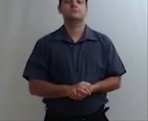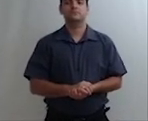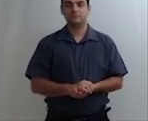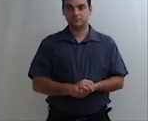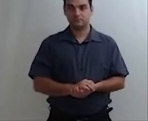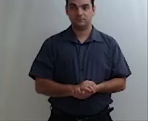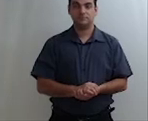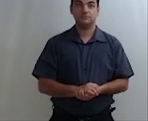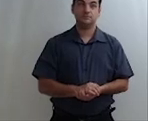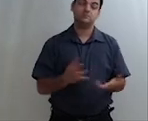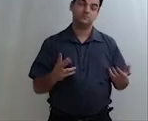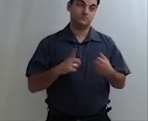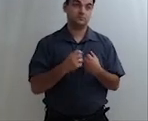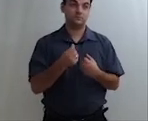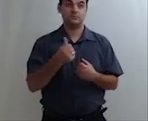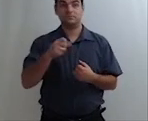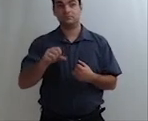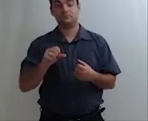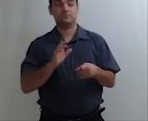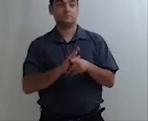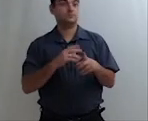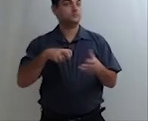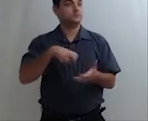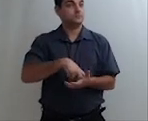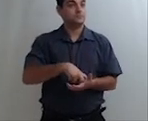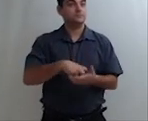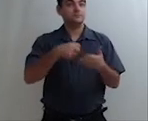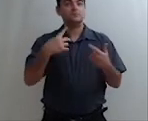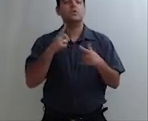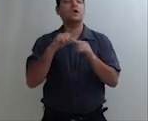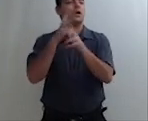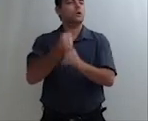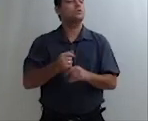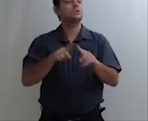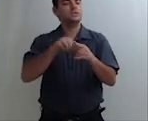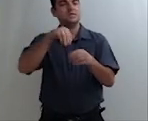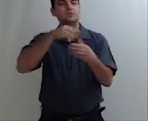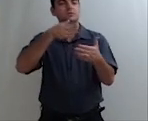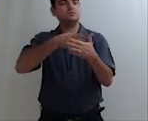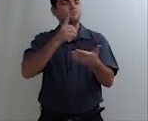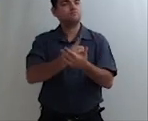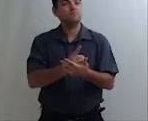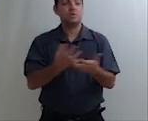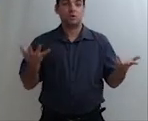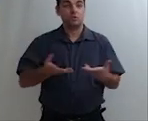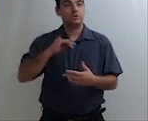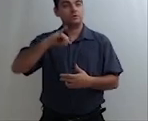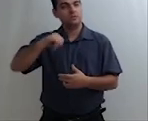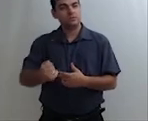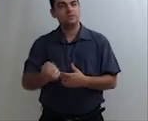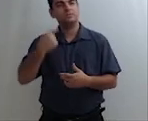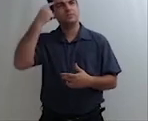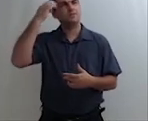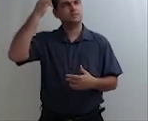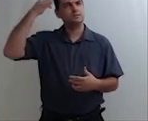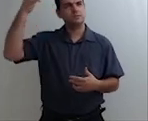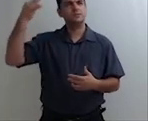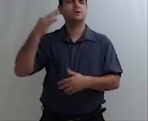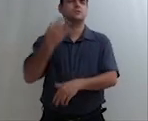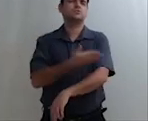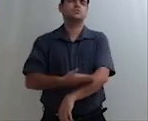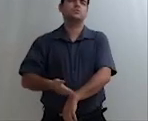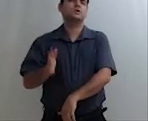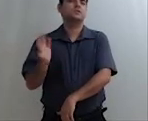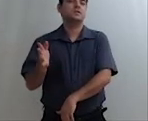quo artigo 619 do Código Processo Penal disponha sobre o cabimento de recurso em Declaração esse tribunal acolheu a tese muito adotada pela doutrina de que se